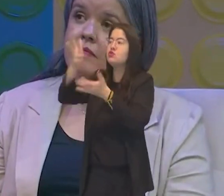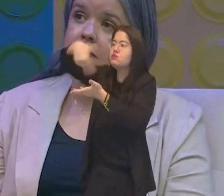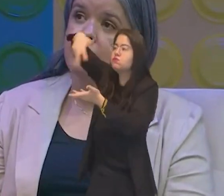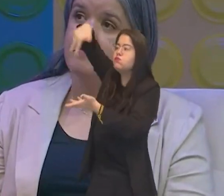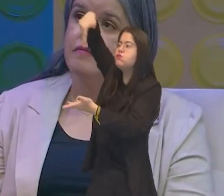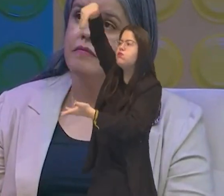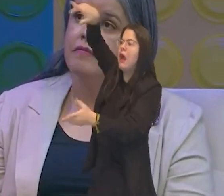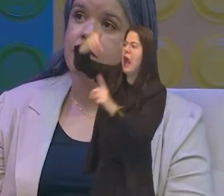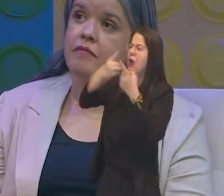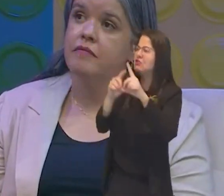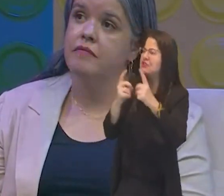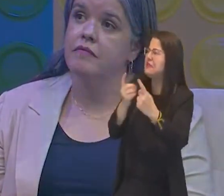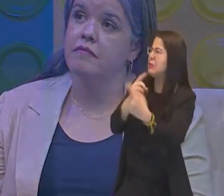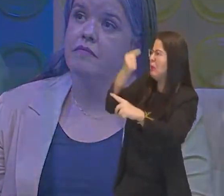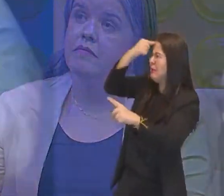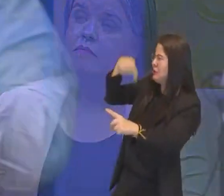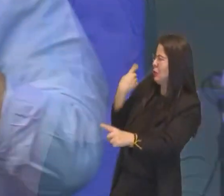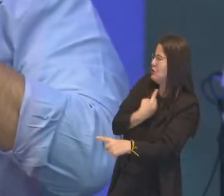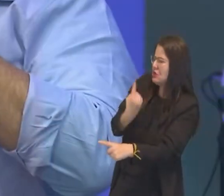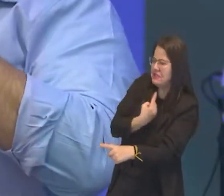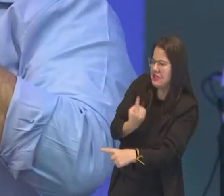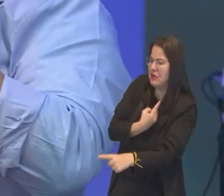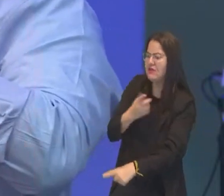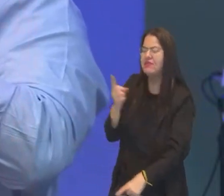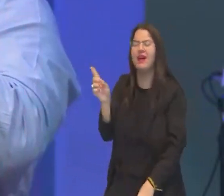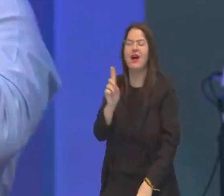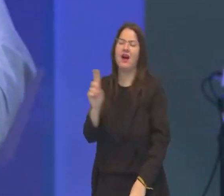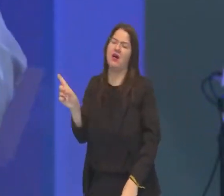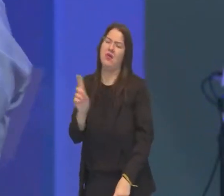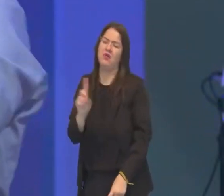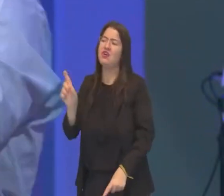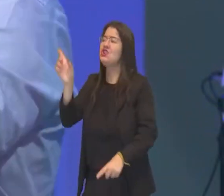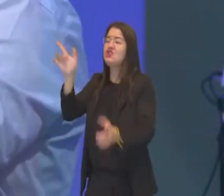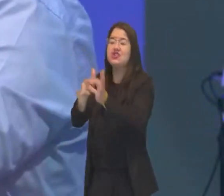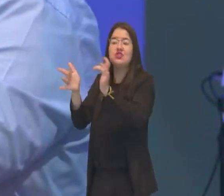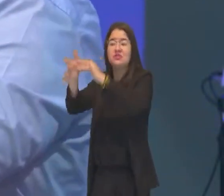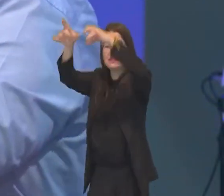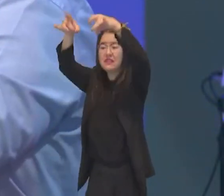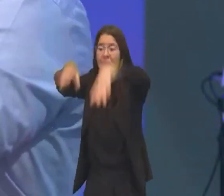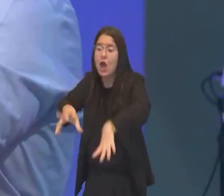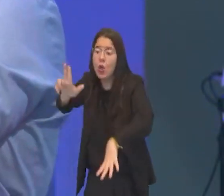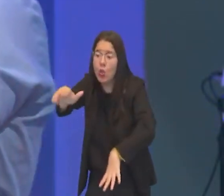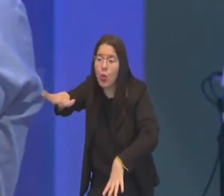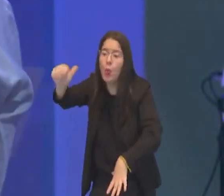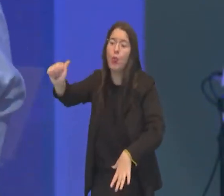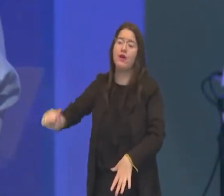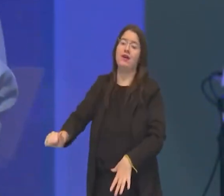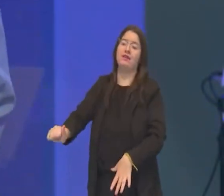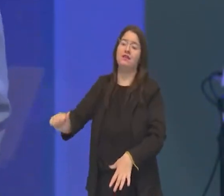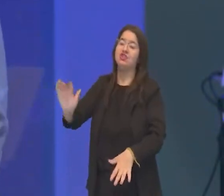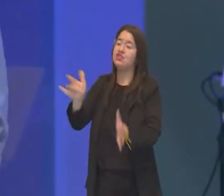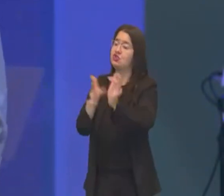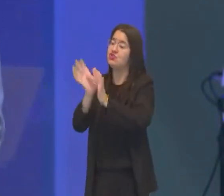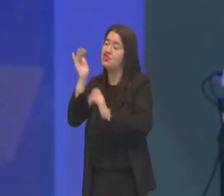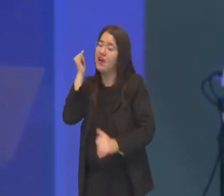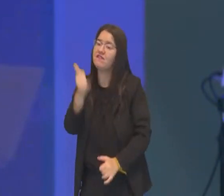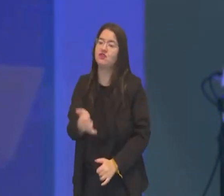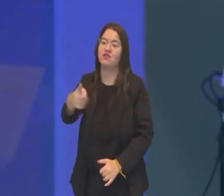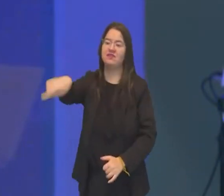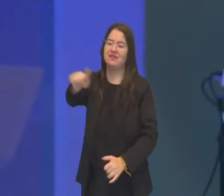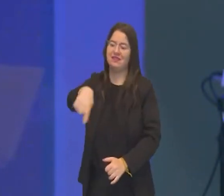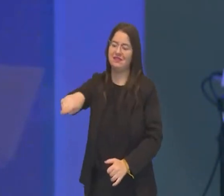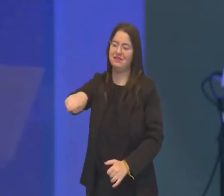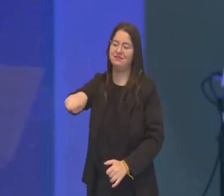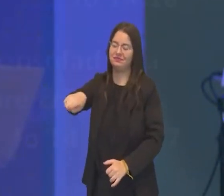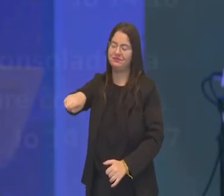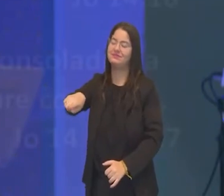agora? A gente ficou só? Não, não vos deixarei órfãos. Não vos deixarei órfãos. Ele